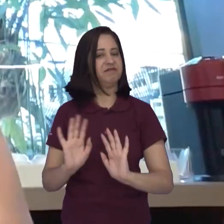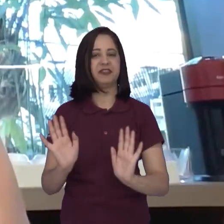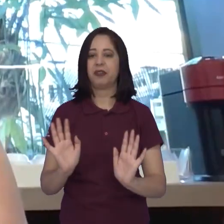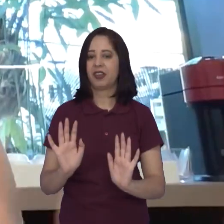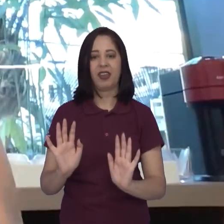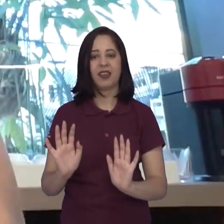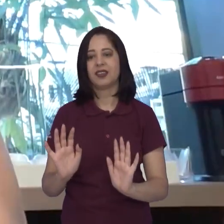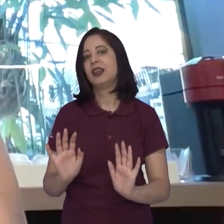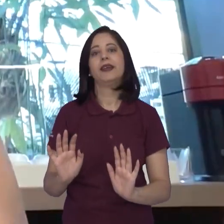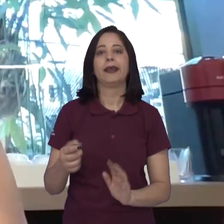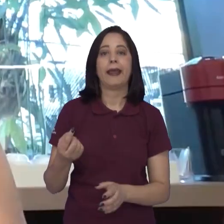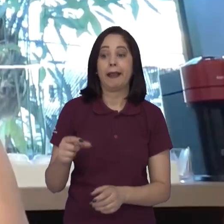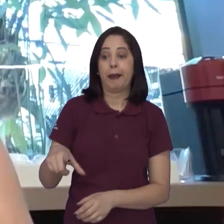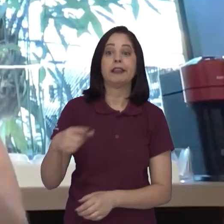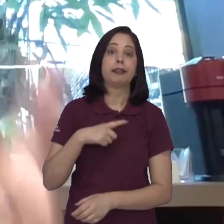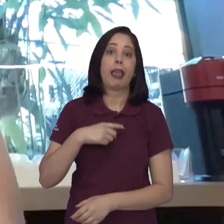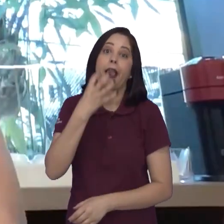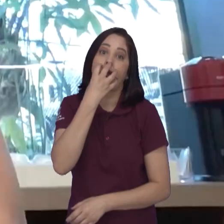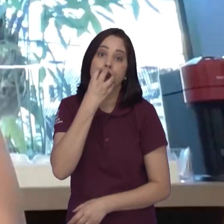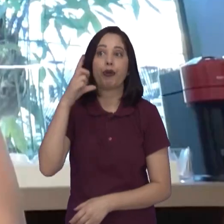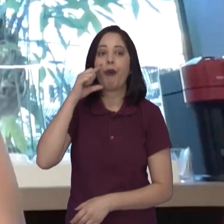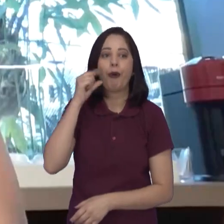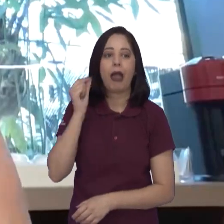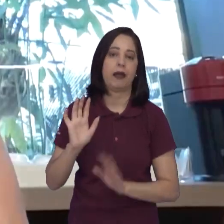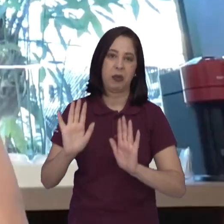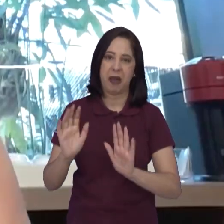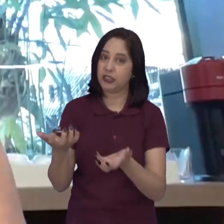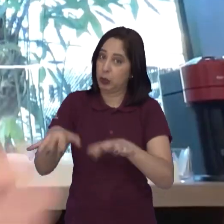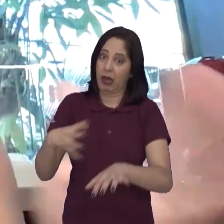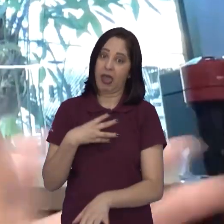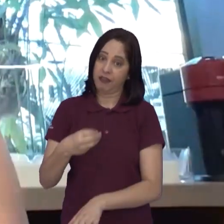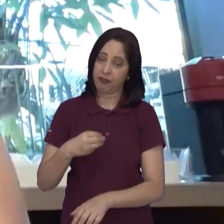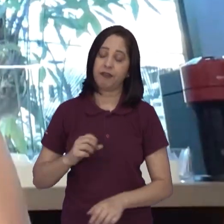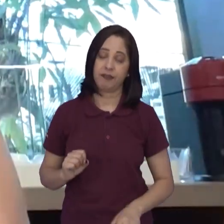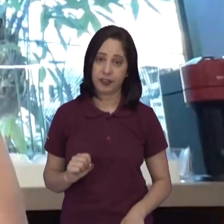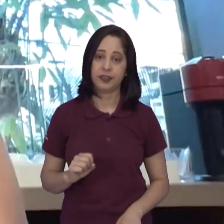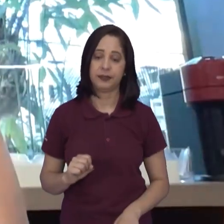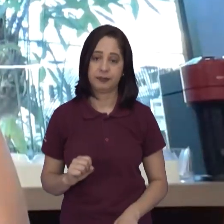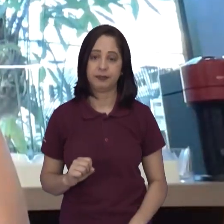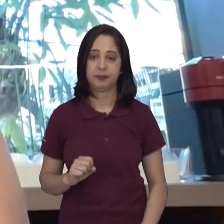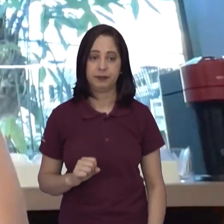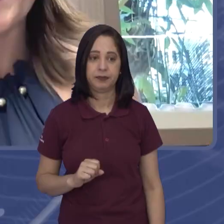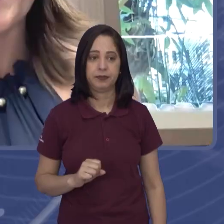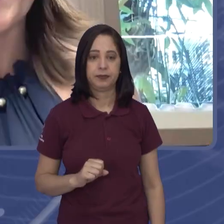querendo ter um pet do que ter um filho. Assim, não estou generalizando, mas é uma tendência.